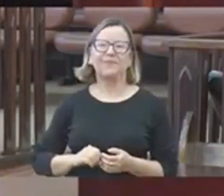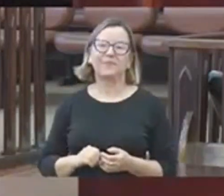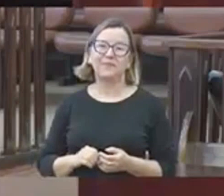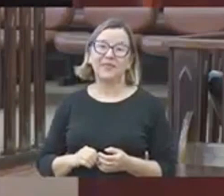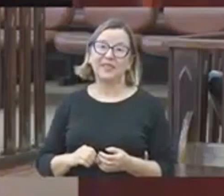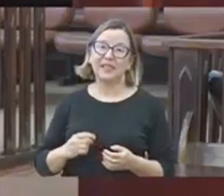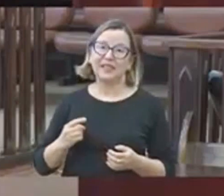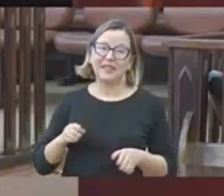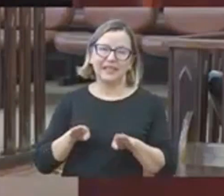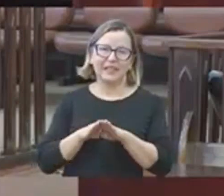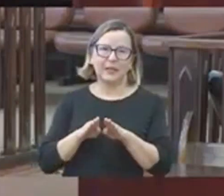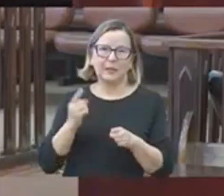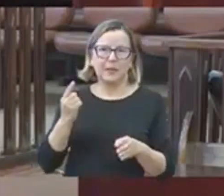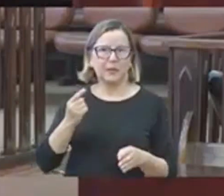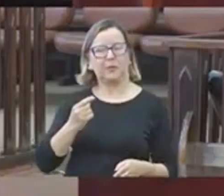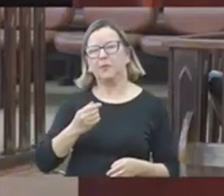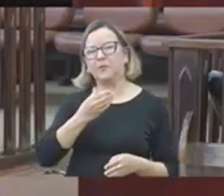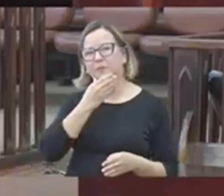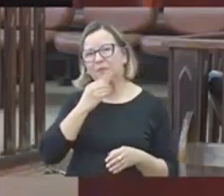neste formato,